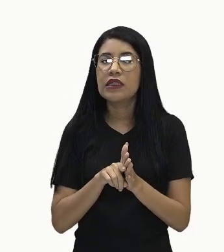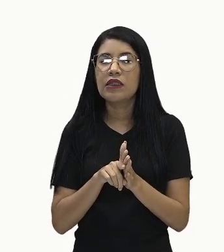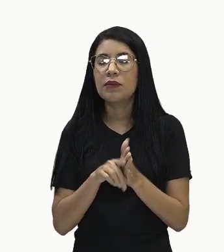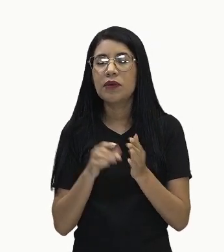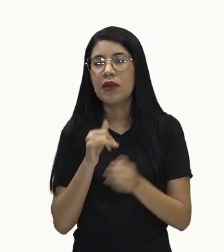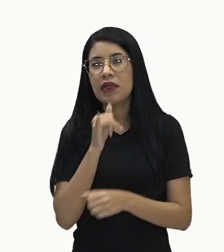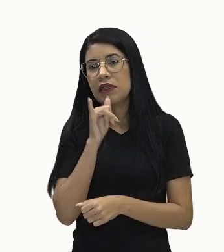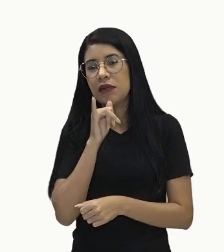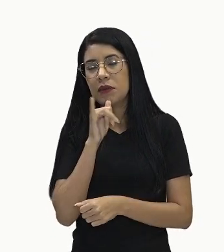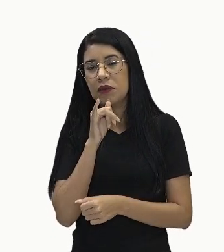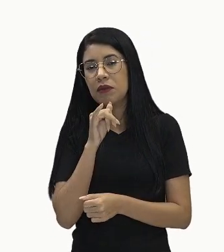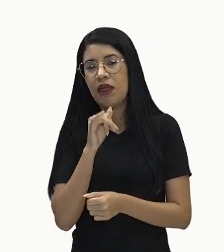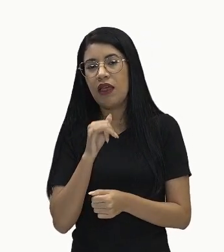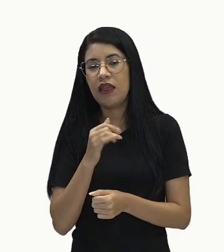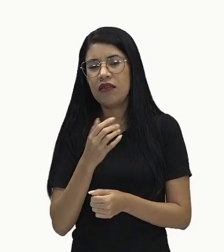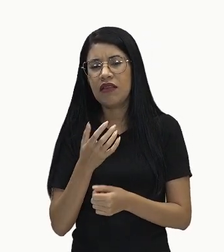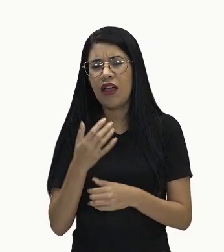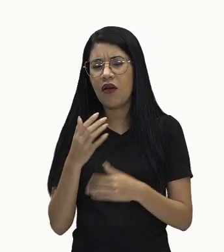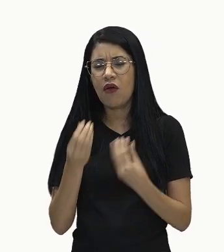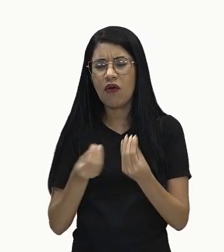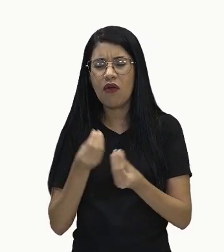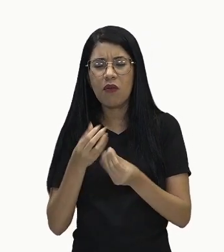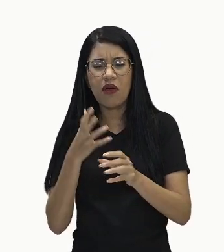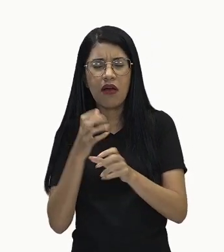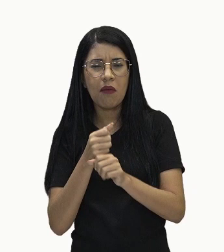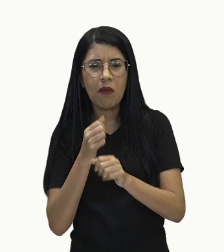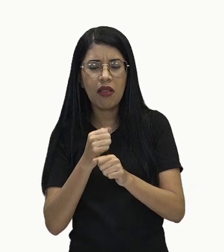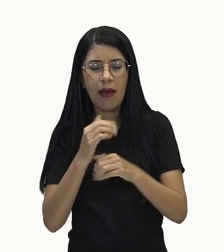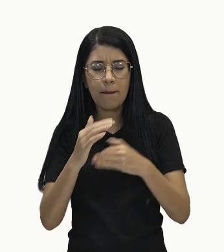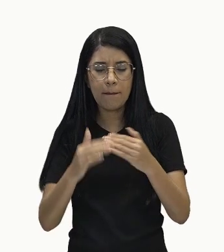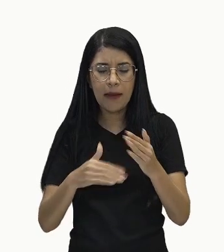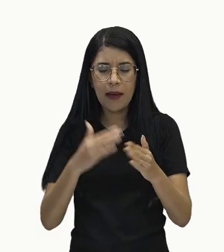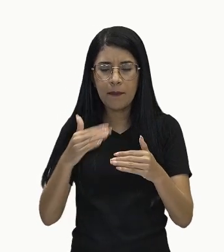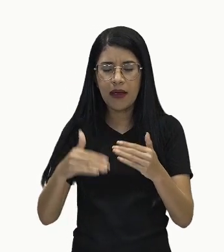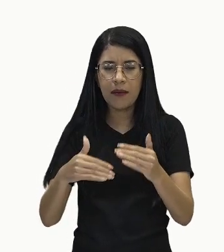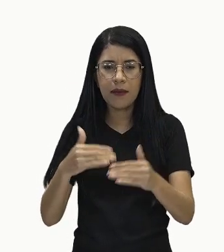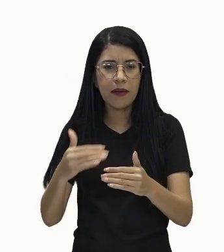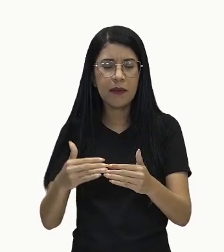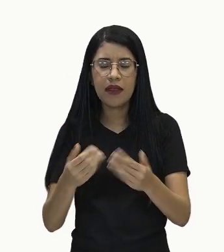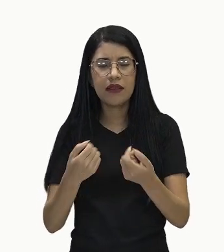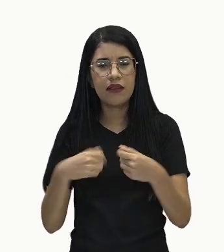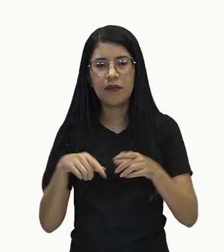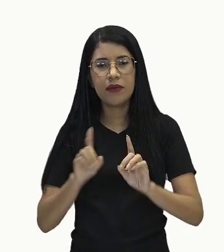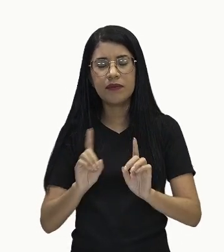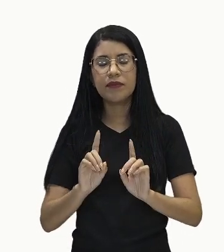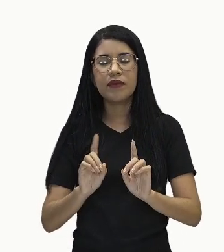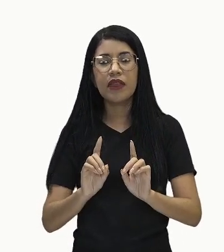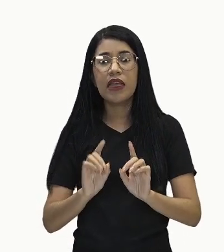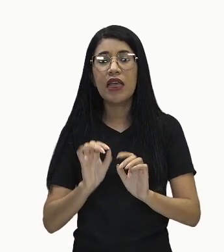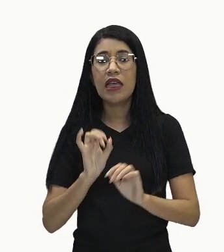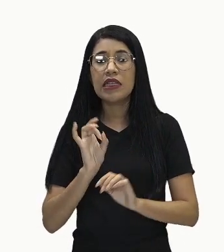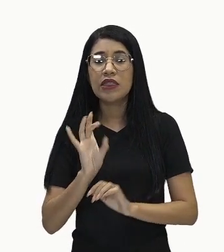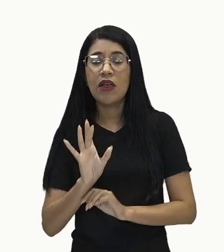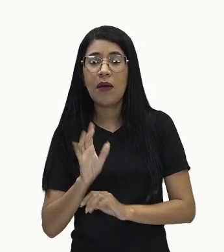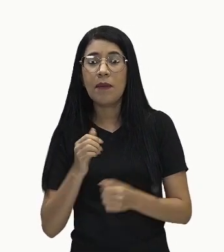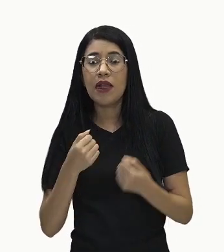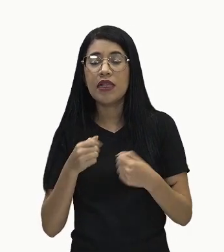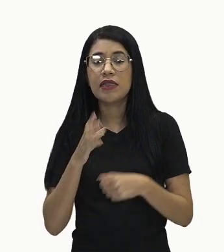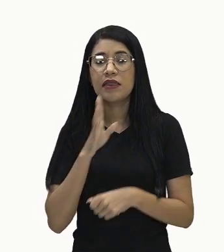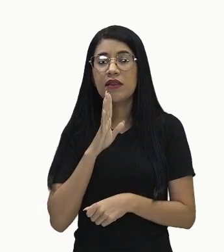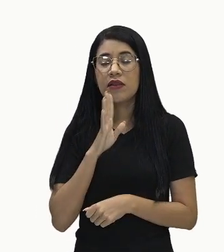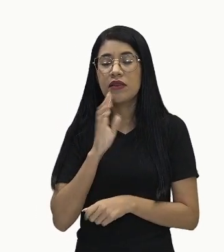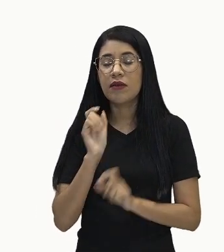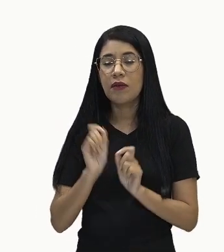Então observem que existem questões na qual ela não quer saber diretamente se você sabe desenvolver o